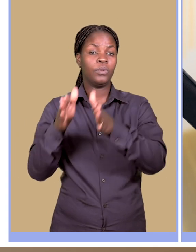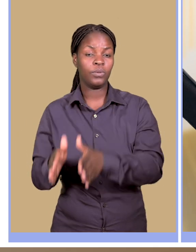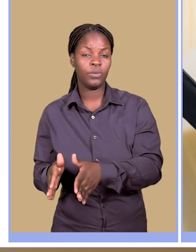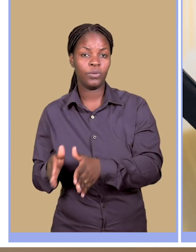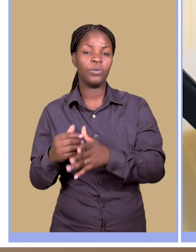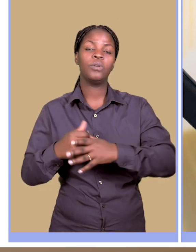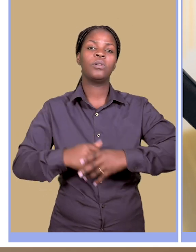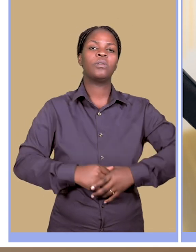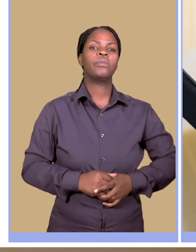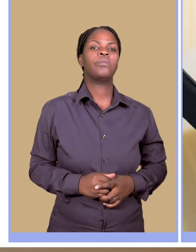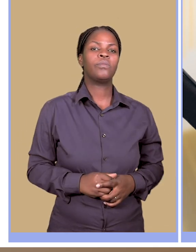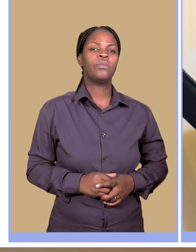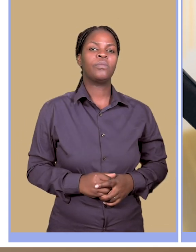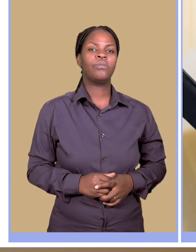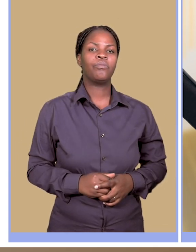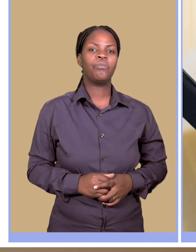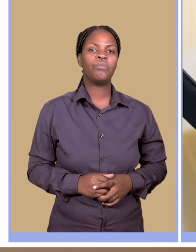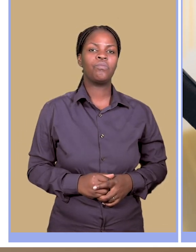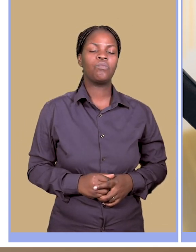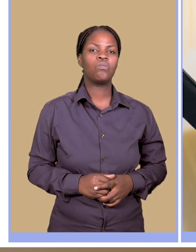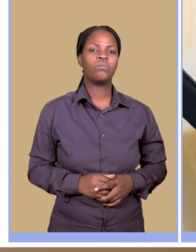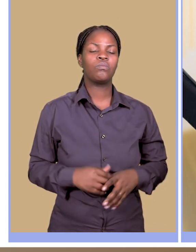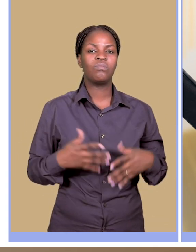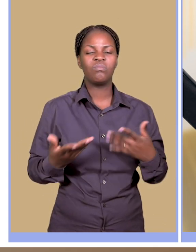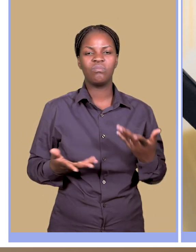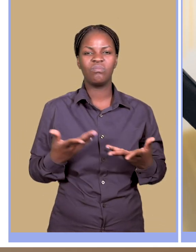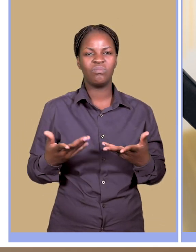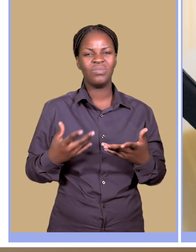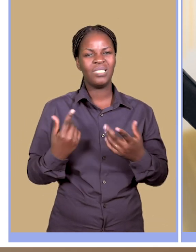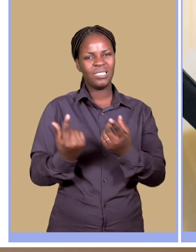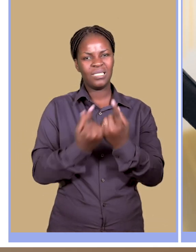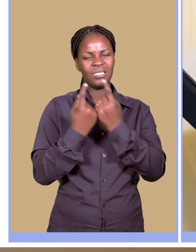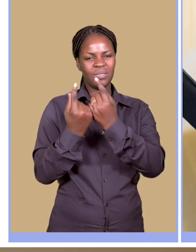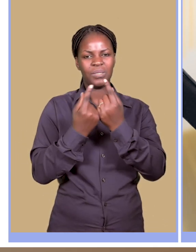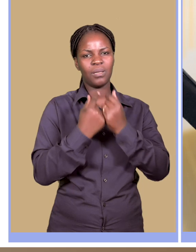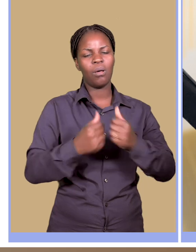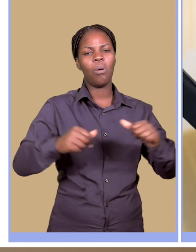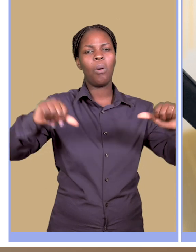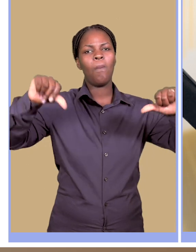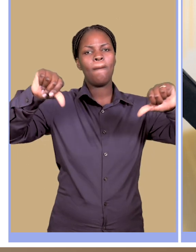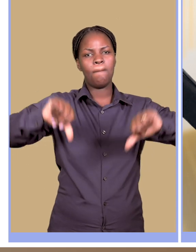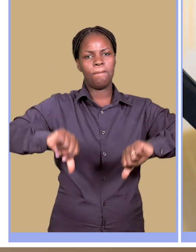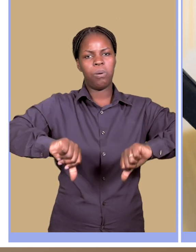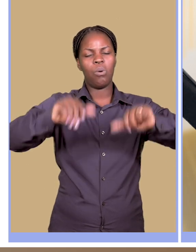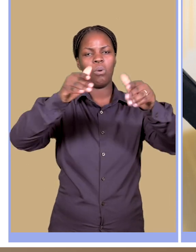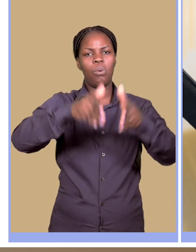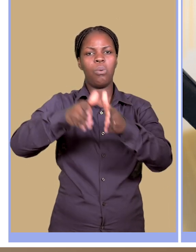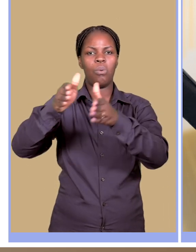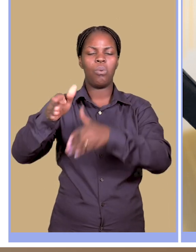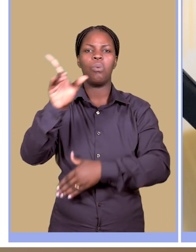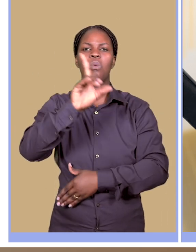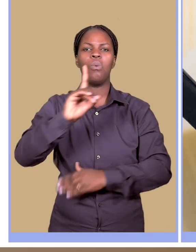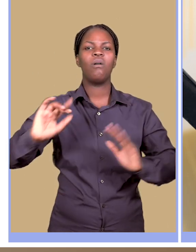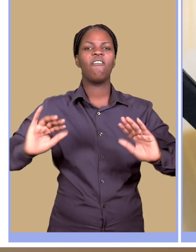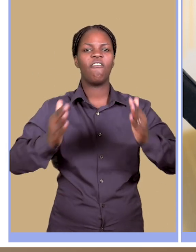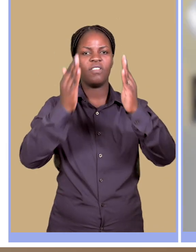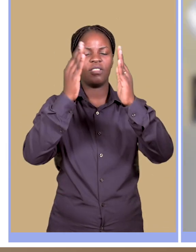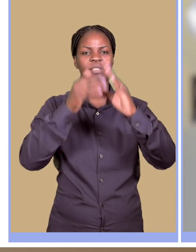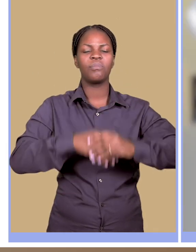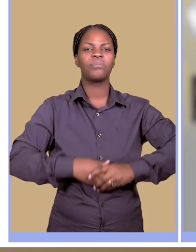e, portanto, de uma forma mais, vamos dizer, um impacto maior sobre a vida das pessoas com deficiência, como estamos a assistir